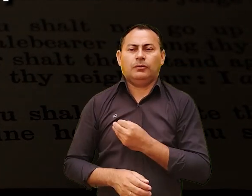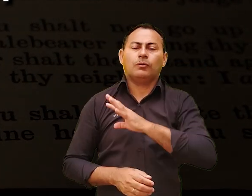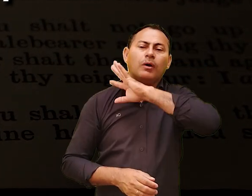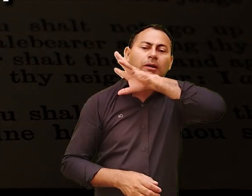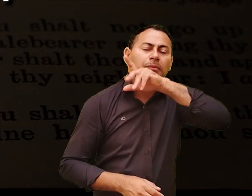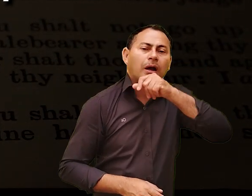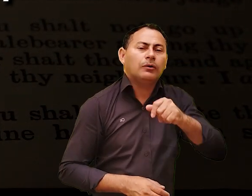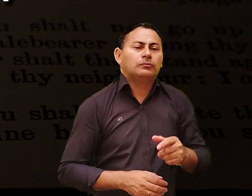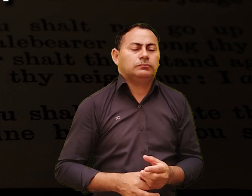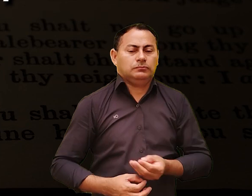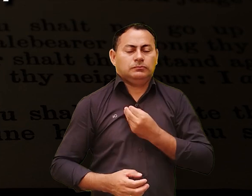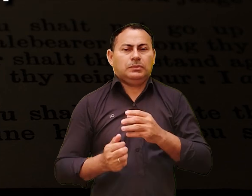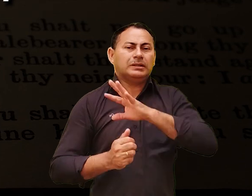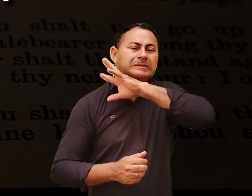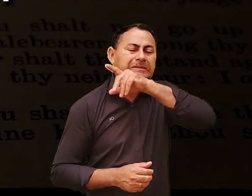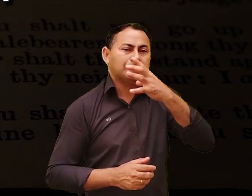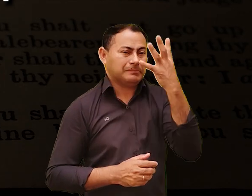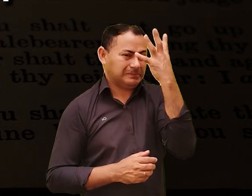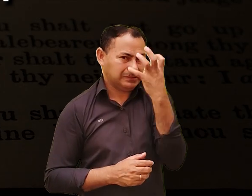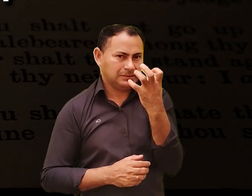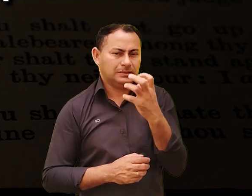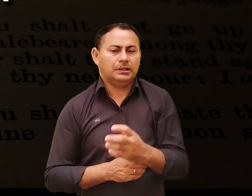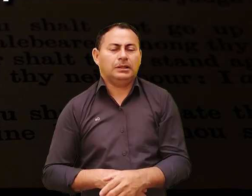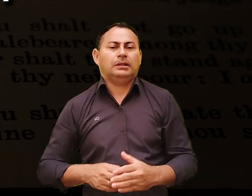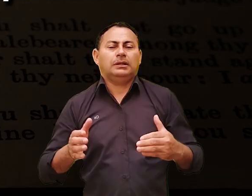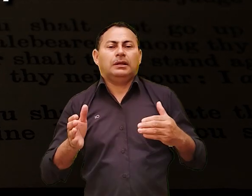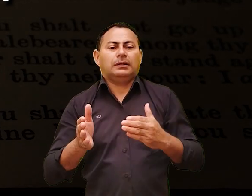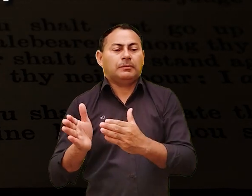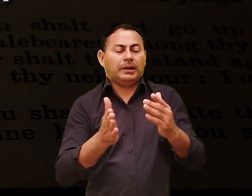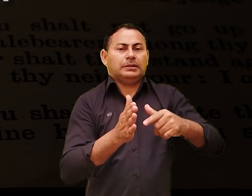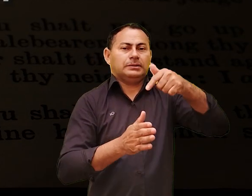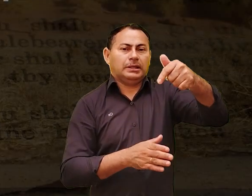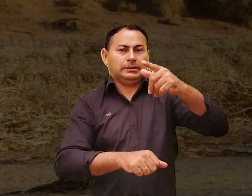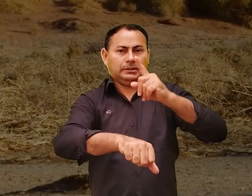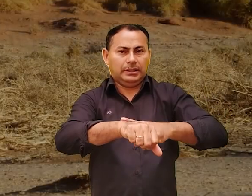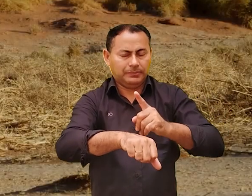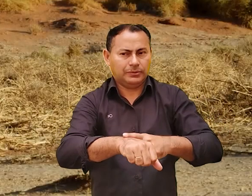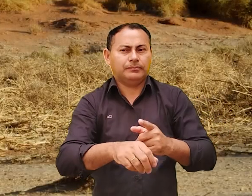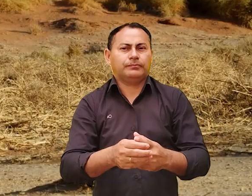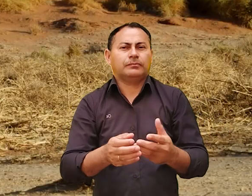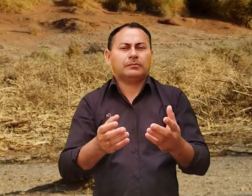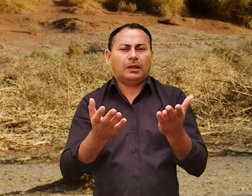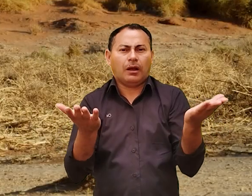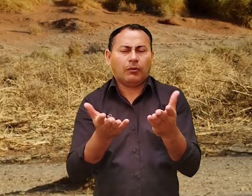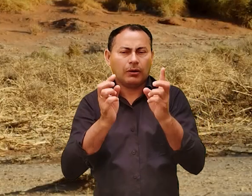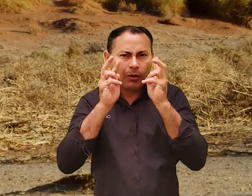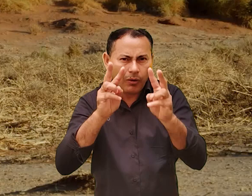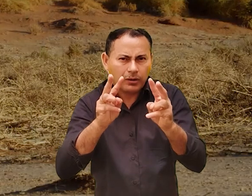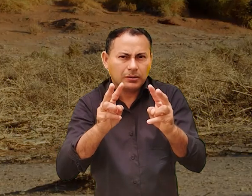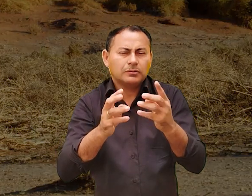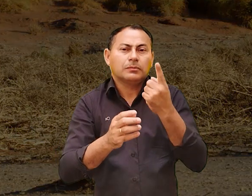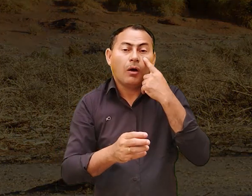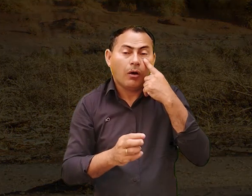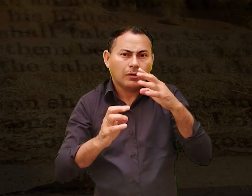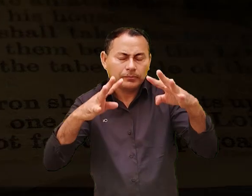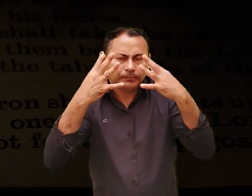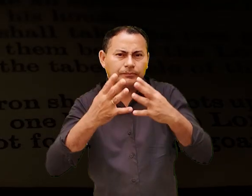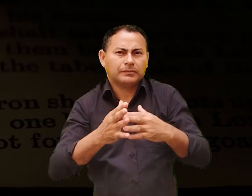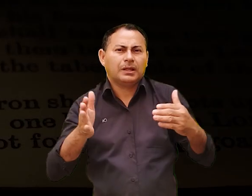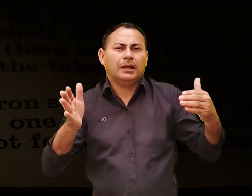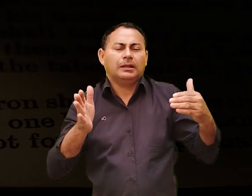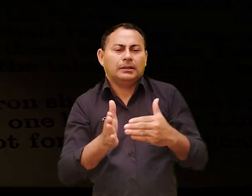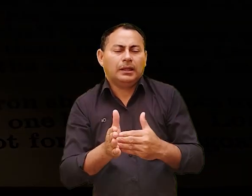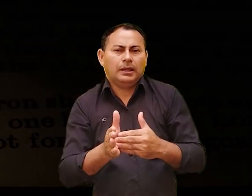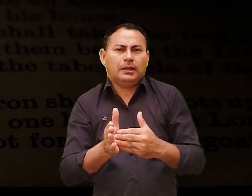os animais selvagens, até que se passe 7 tempos. Agora preste atenção nisto.